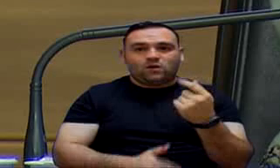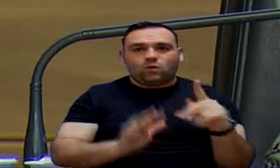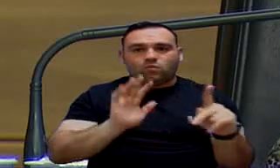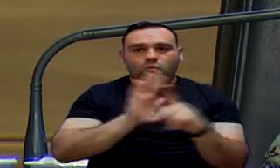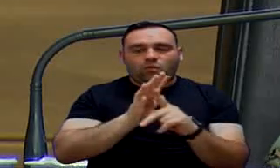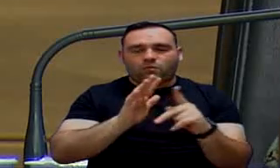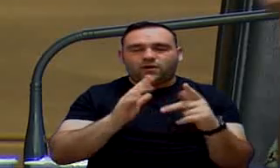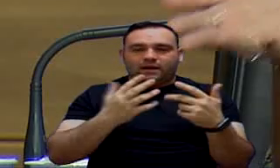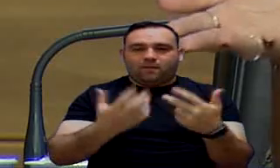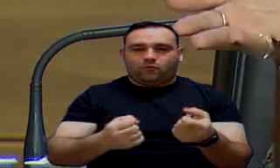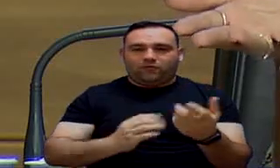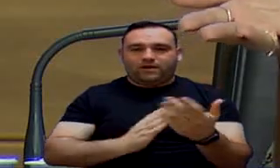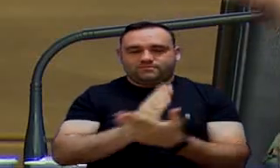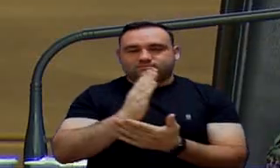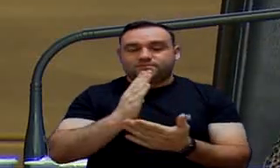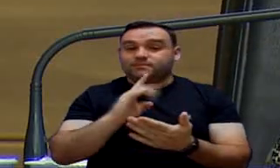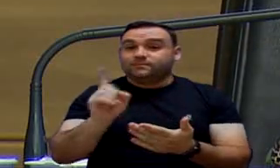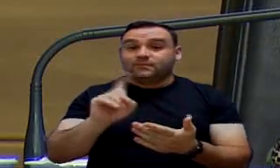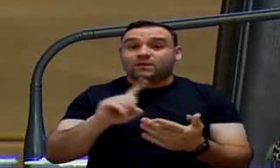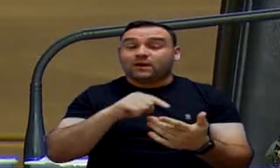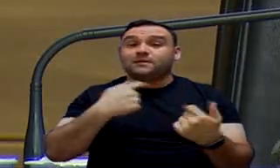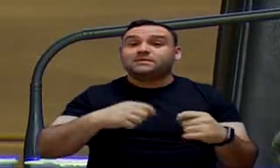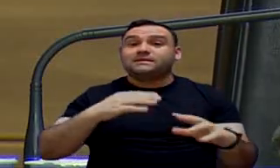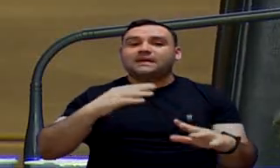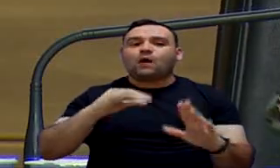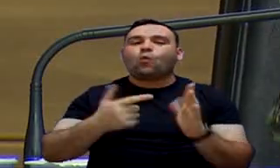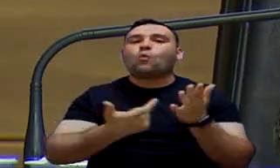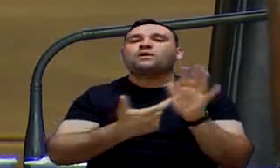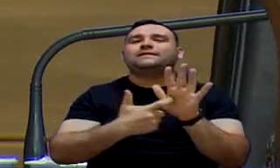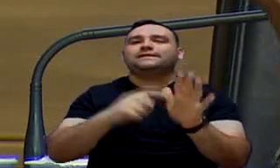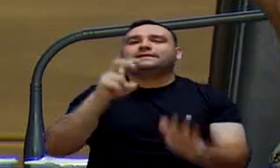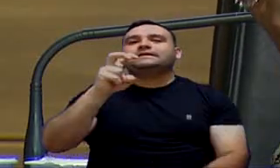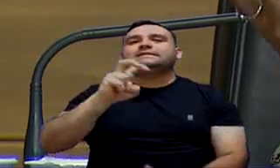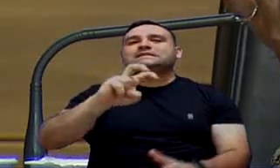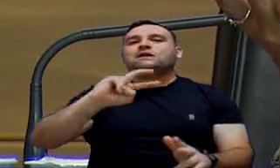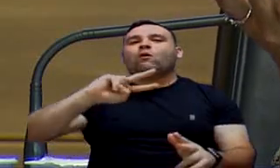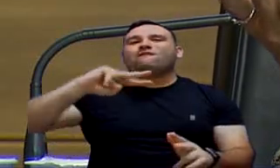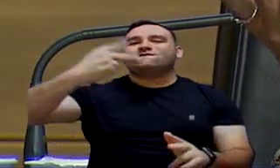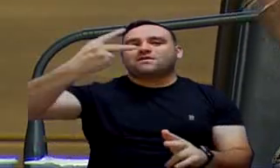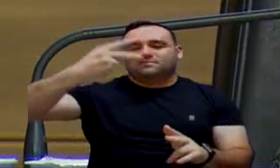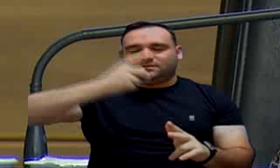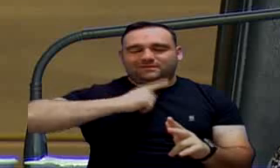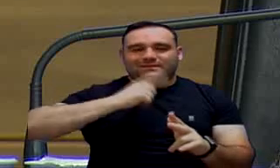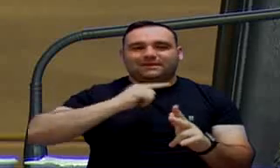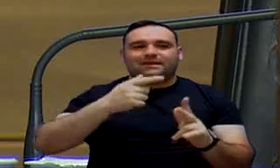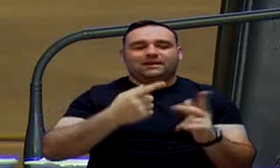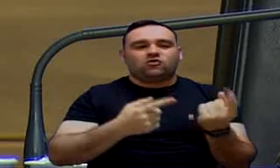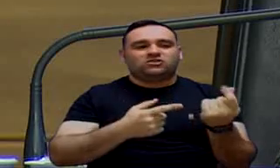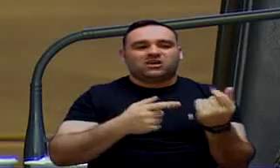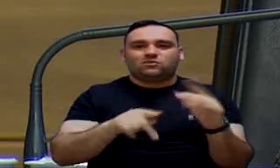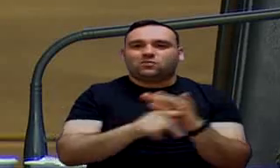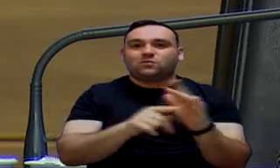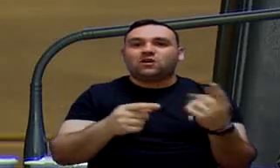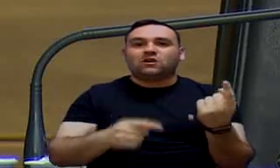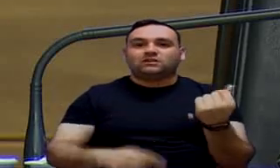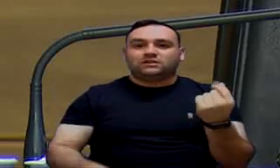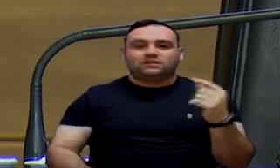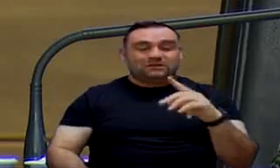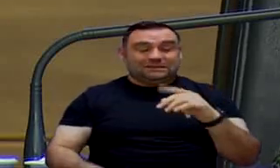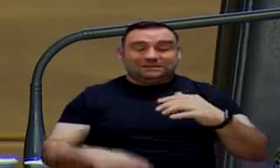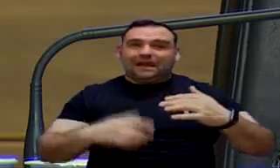como uma provação convencional que eles têm um índice de pelo menos cinco vezes o essa taxa esses valores sejam